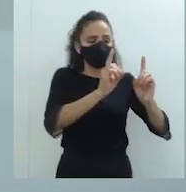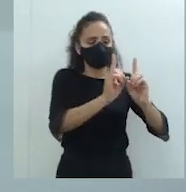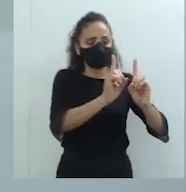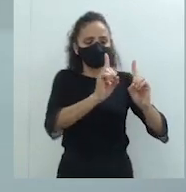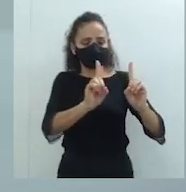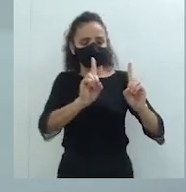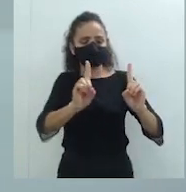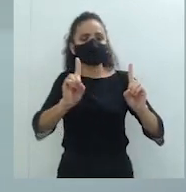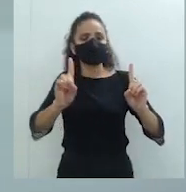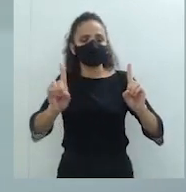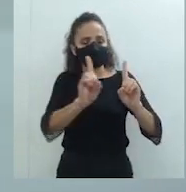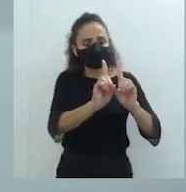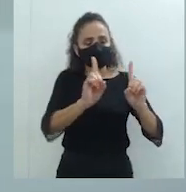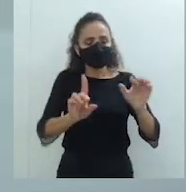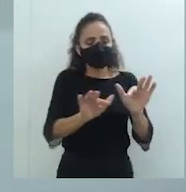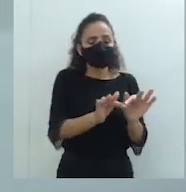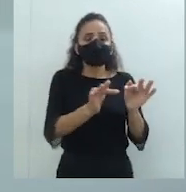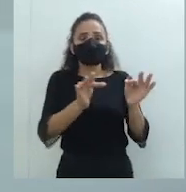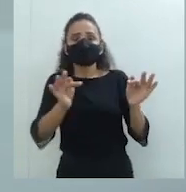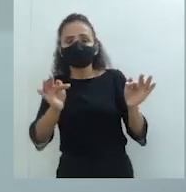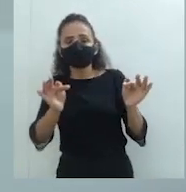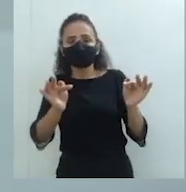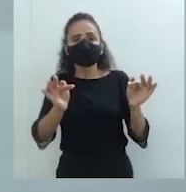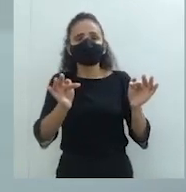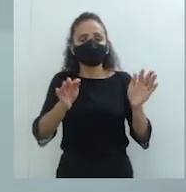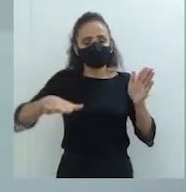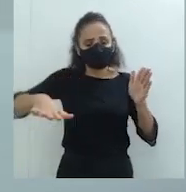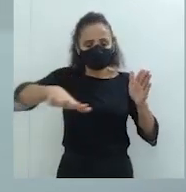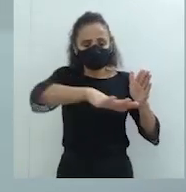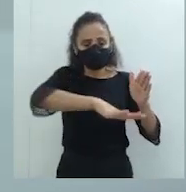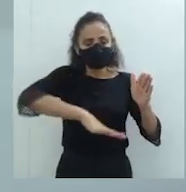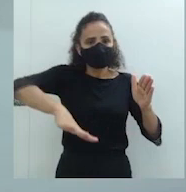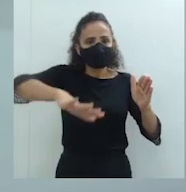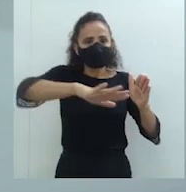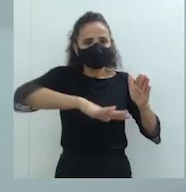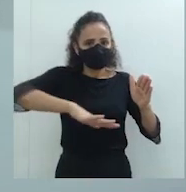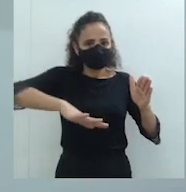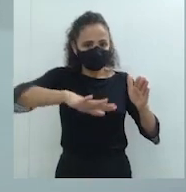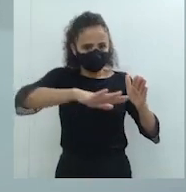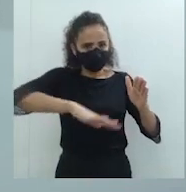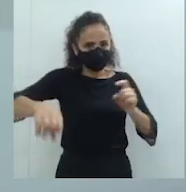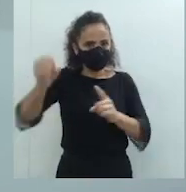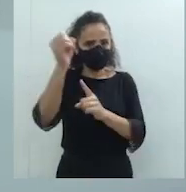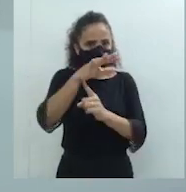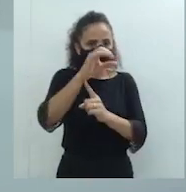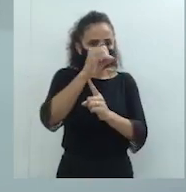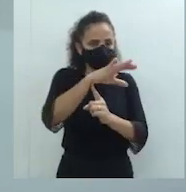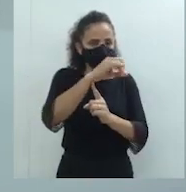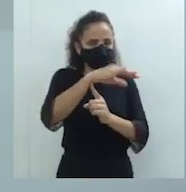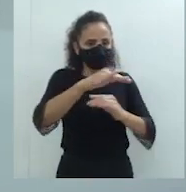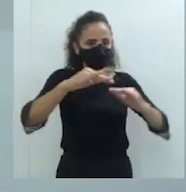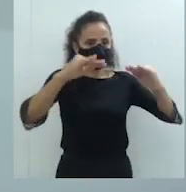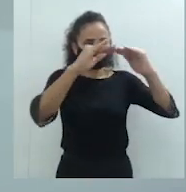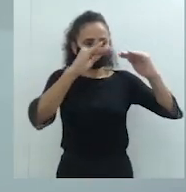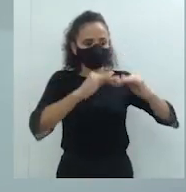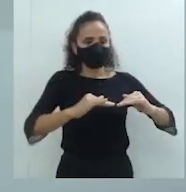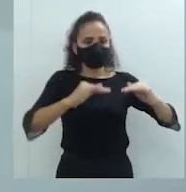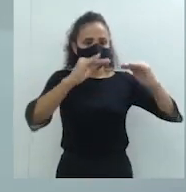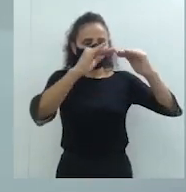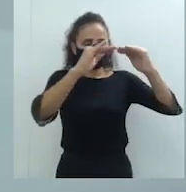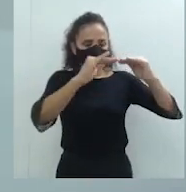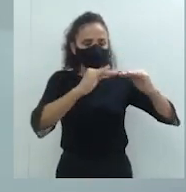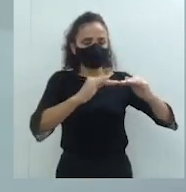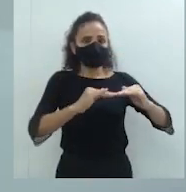paralelo. Quando ele é simples, quer dizer que as lâmpadas elas vão estar interligadas. Um único plug